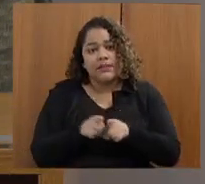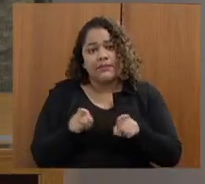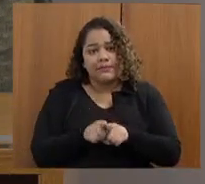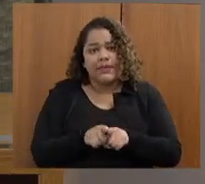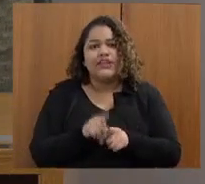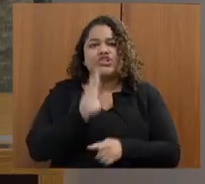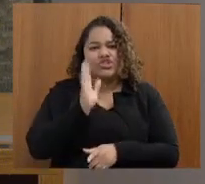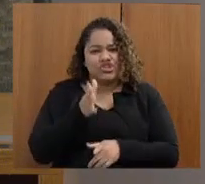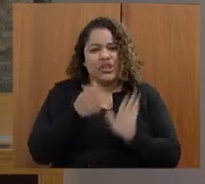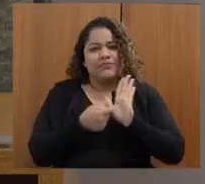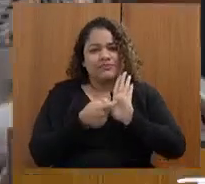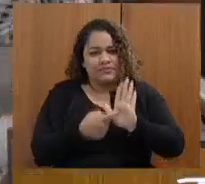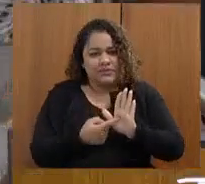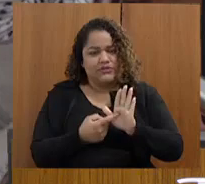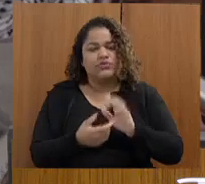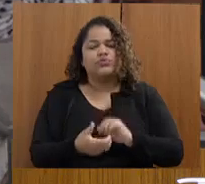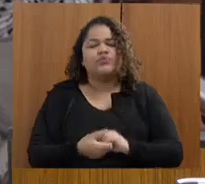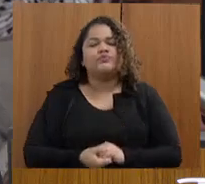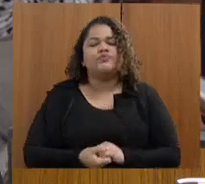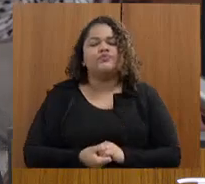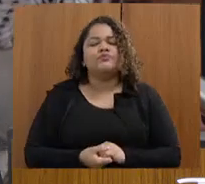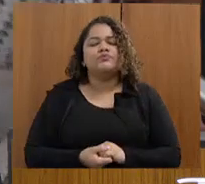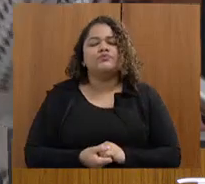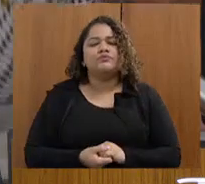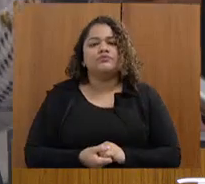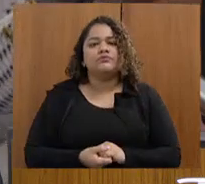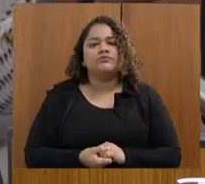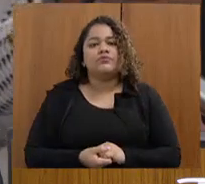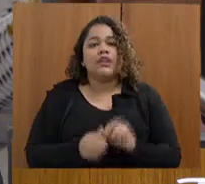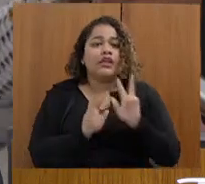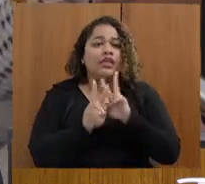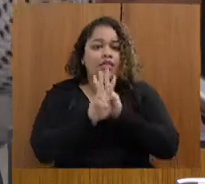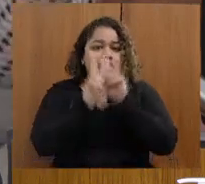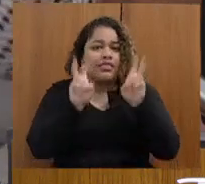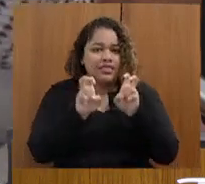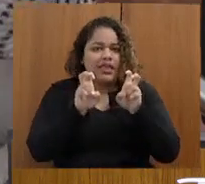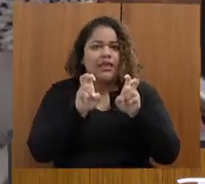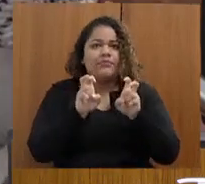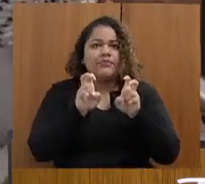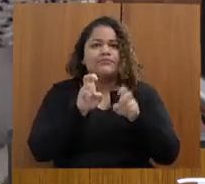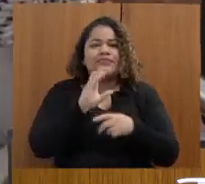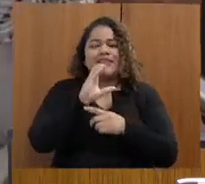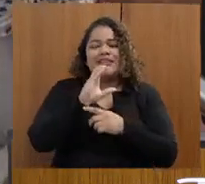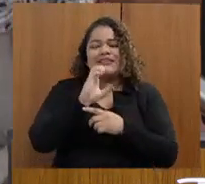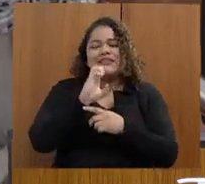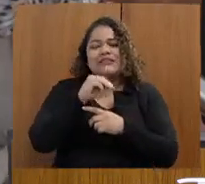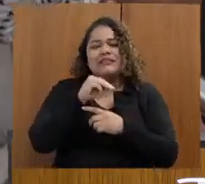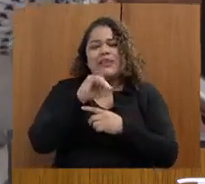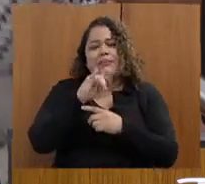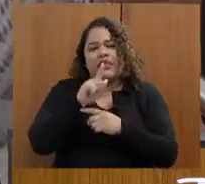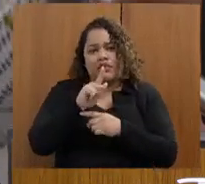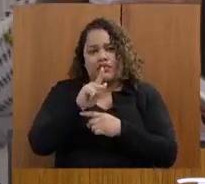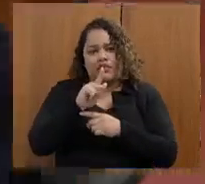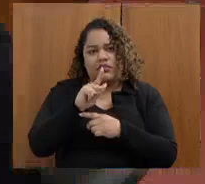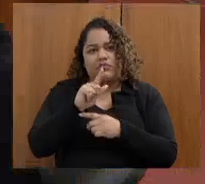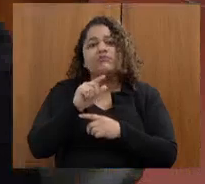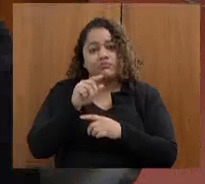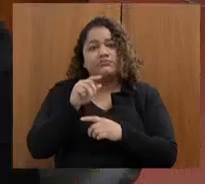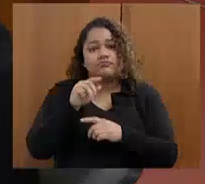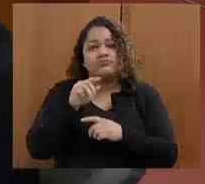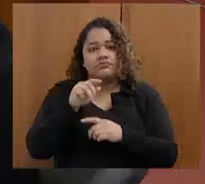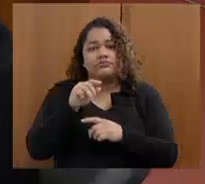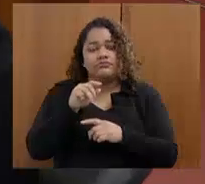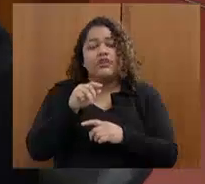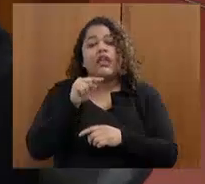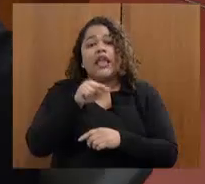apresentada aqui a questão da Cemig com relação aos nossos escolas foi muito feliz em dizer